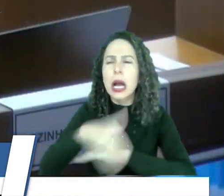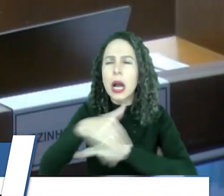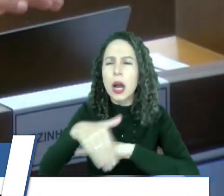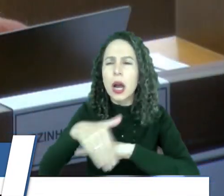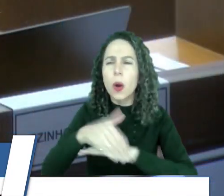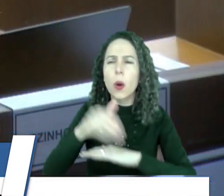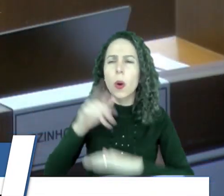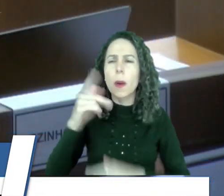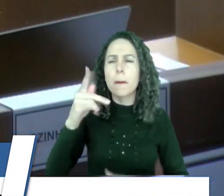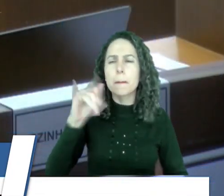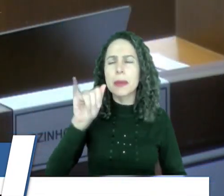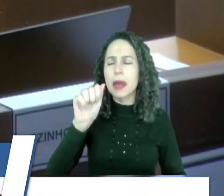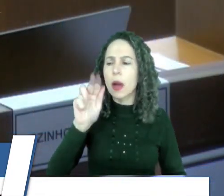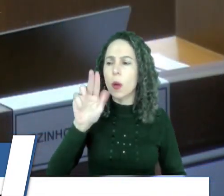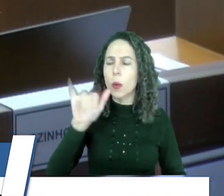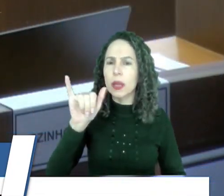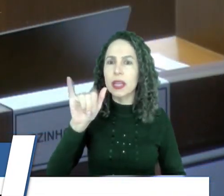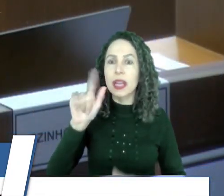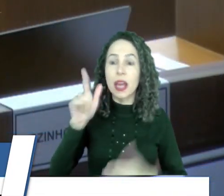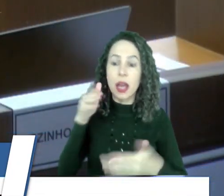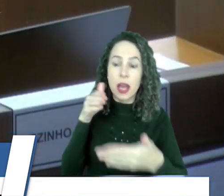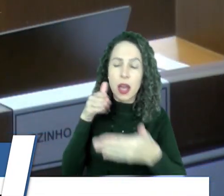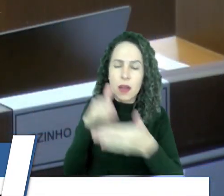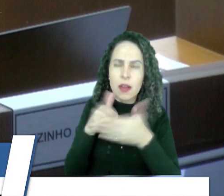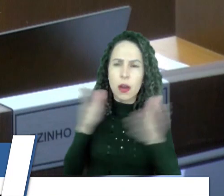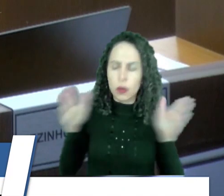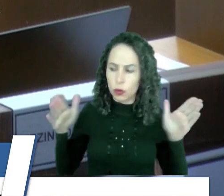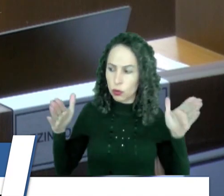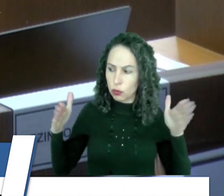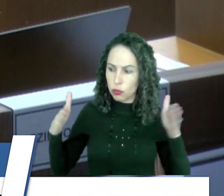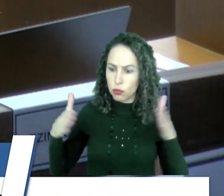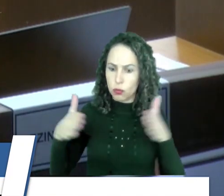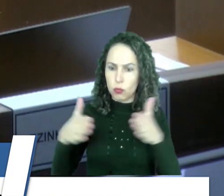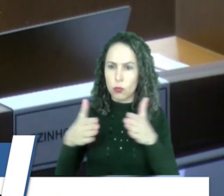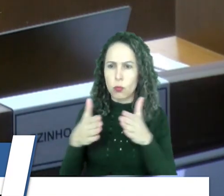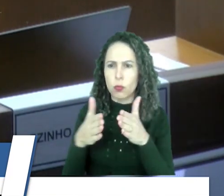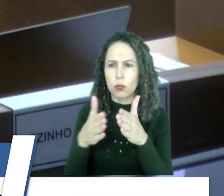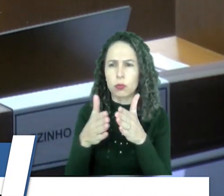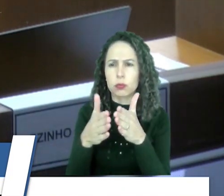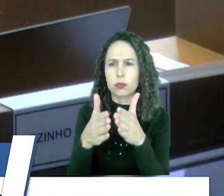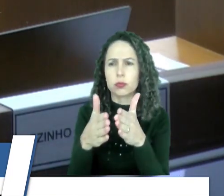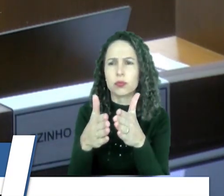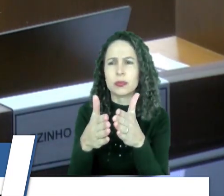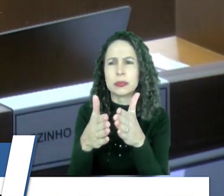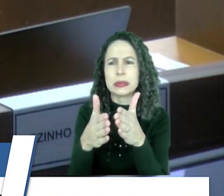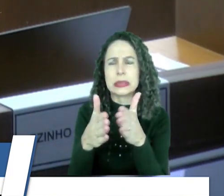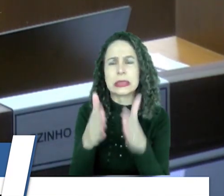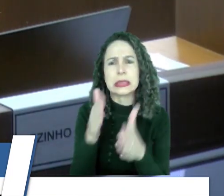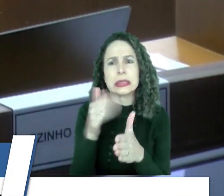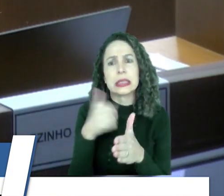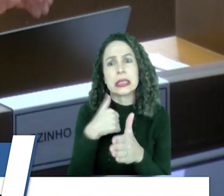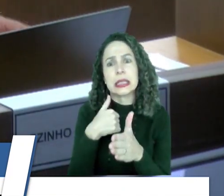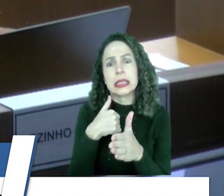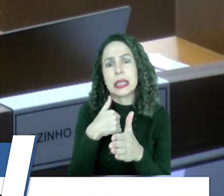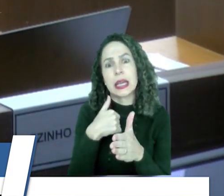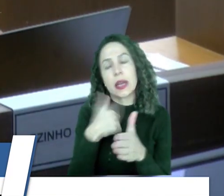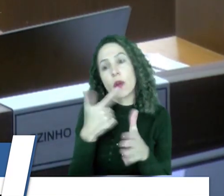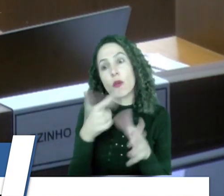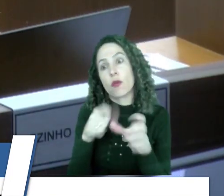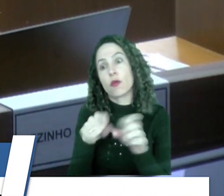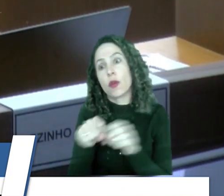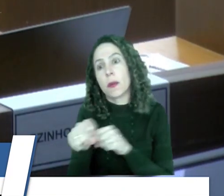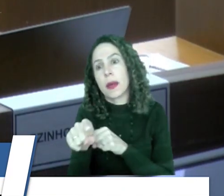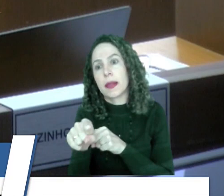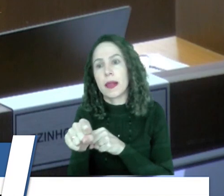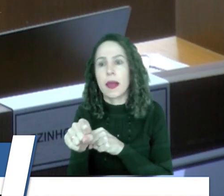no finalzinho dela, ela é uma rua muito estreitinha. E eu, é assim, não sou formado em... Mas eu acho que vai